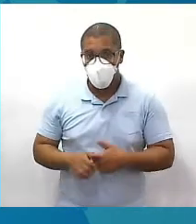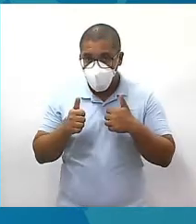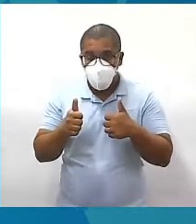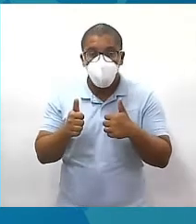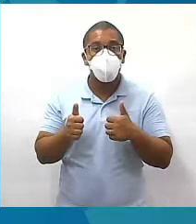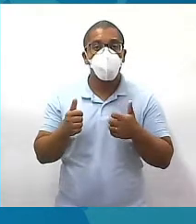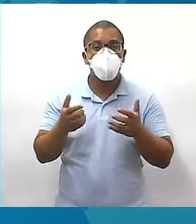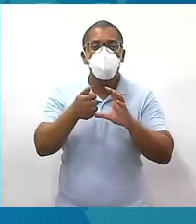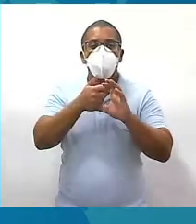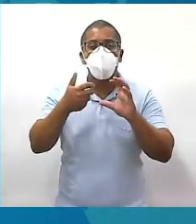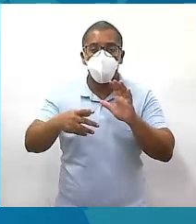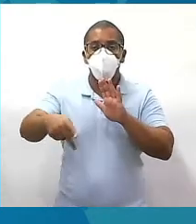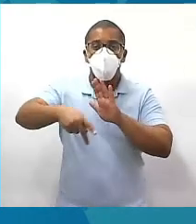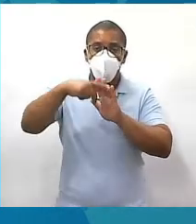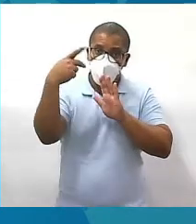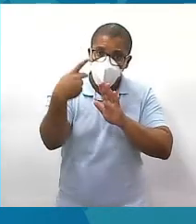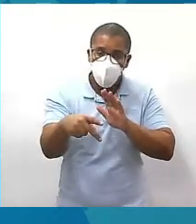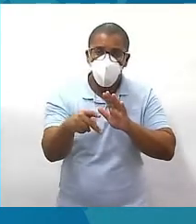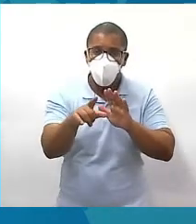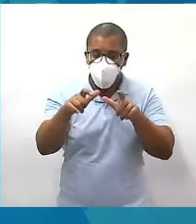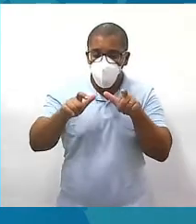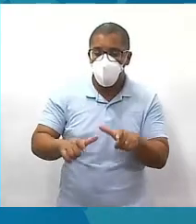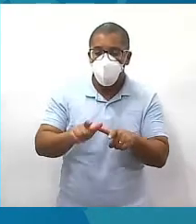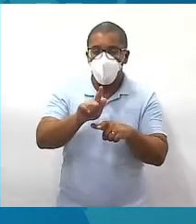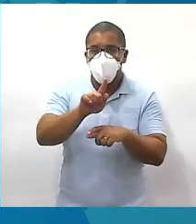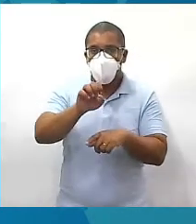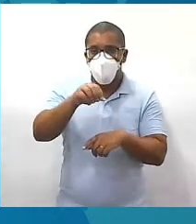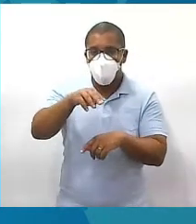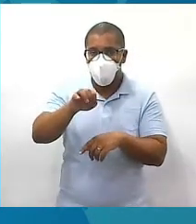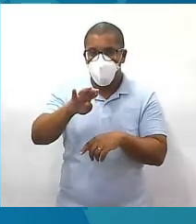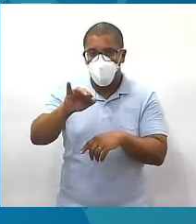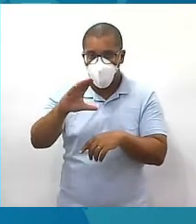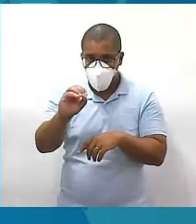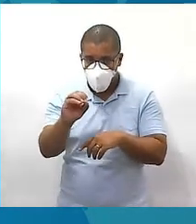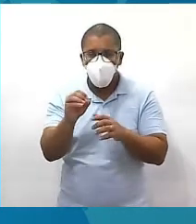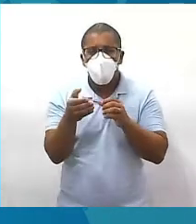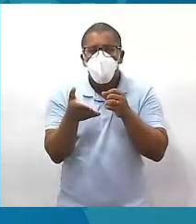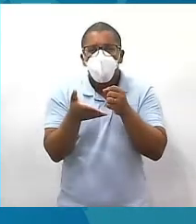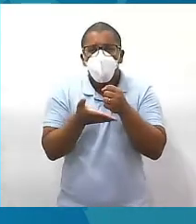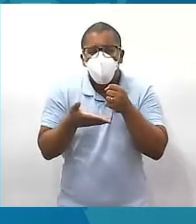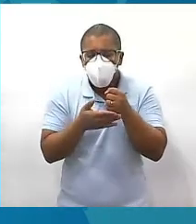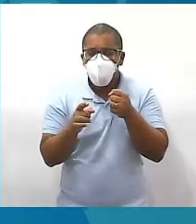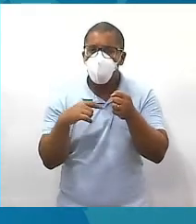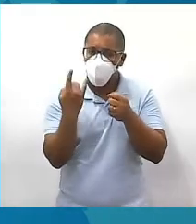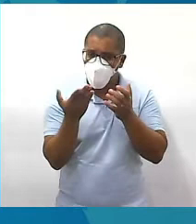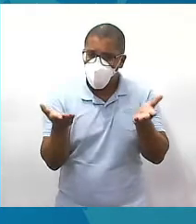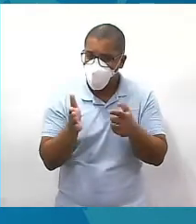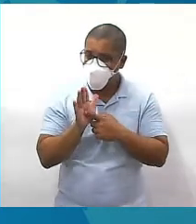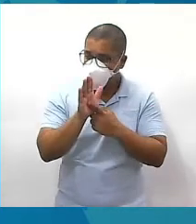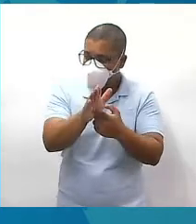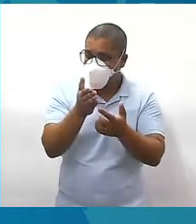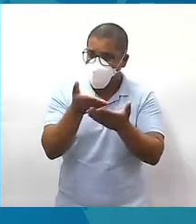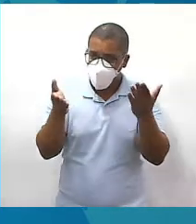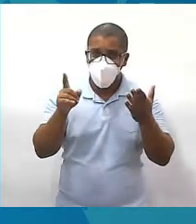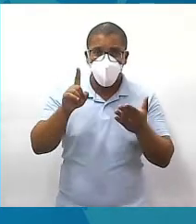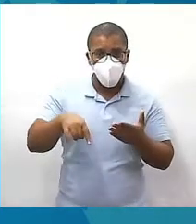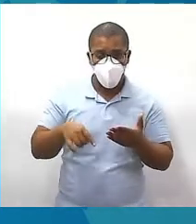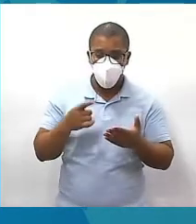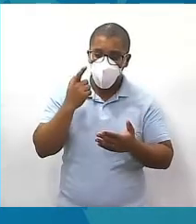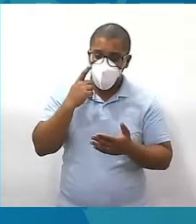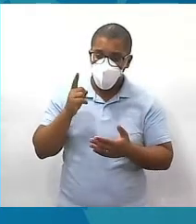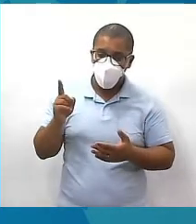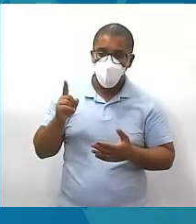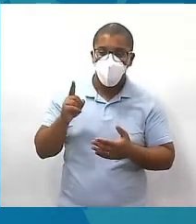E a característica que ela tem. Então, o lugar geométrico mais básico que a gente vai mostrar para vocês é exatamente esse, o